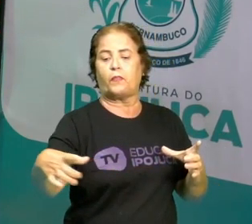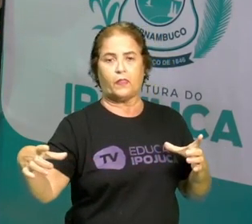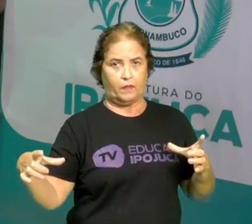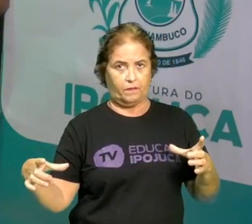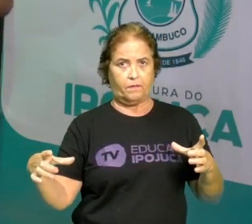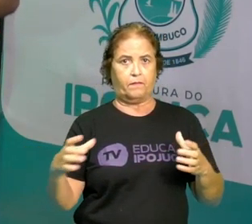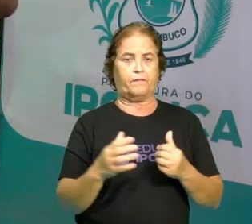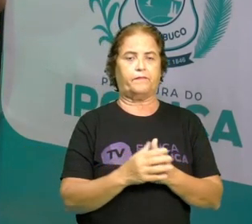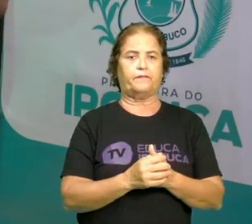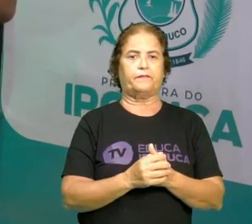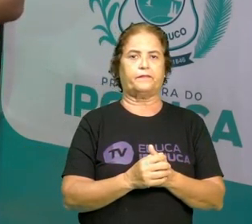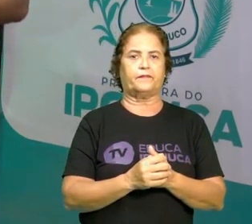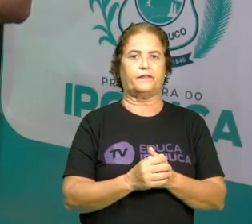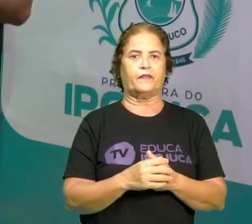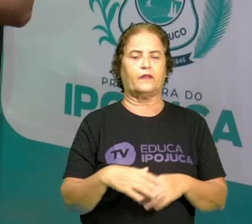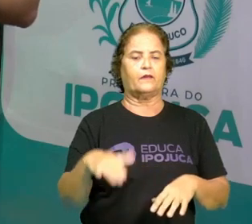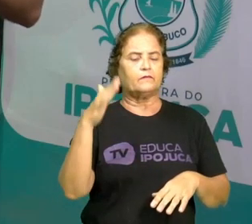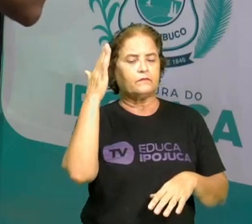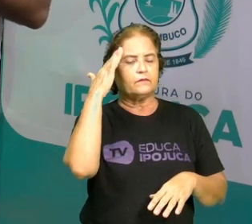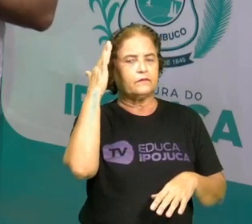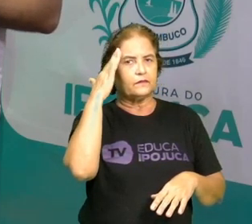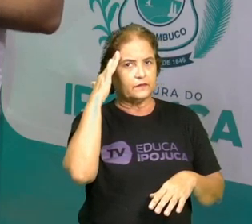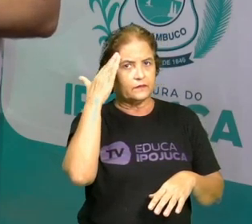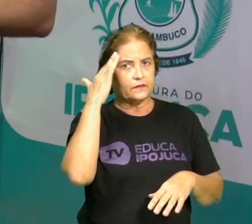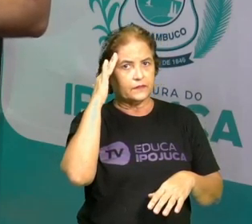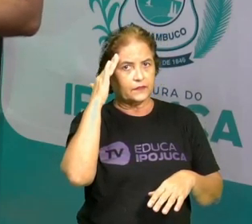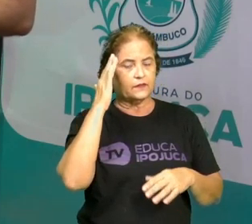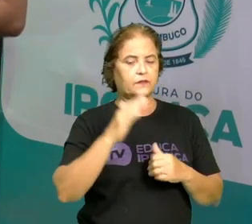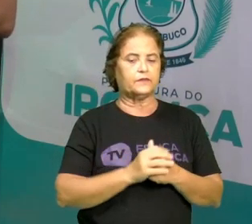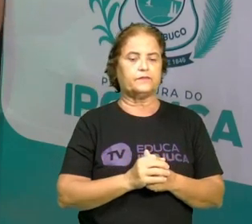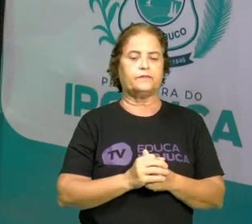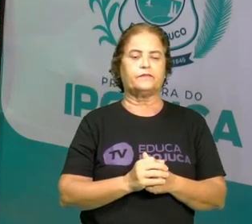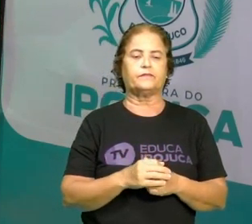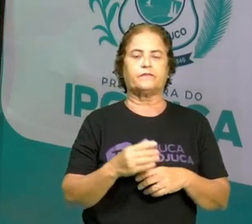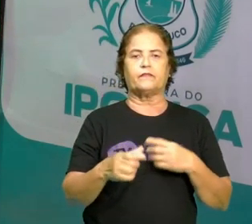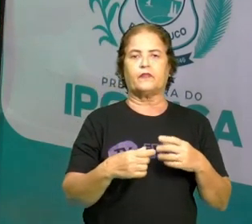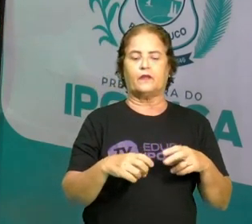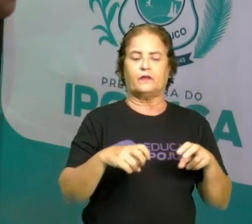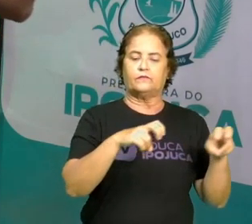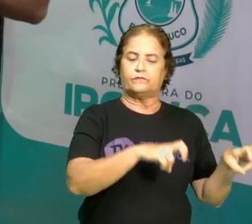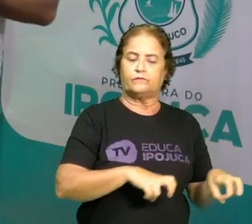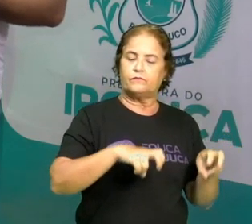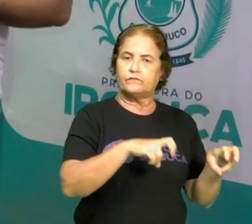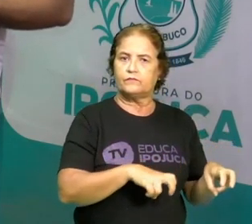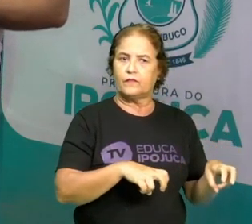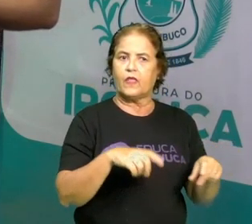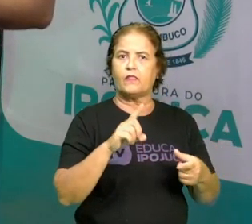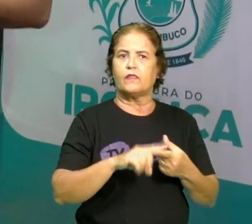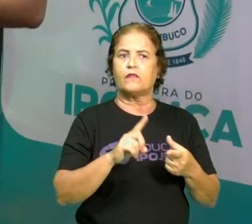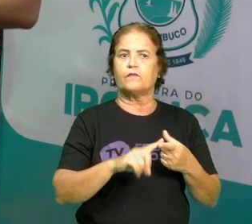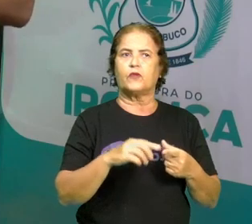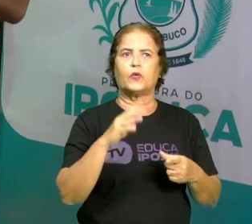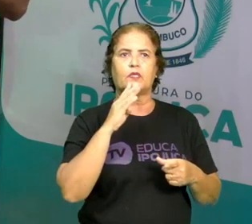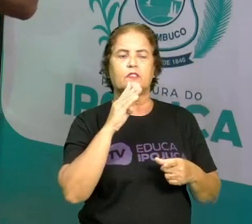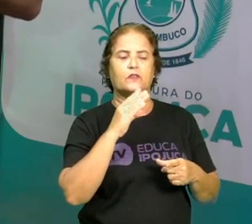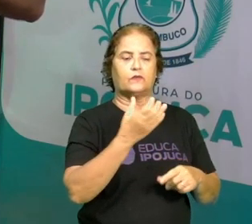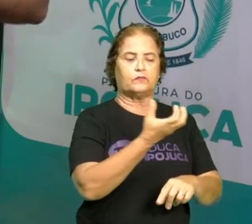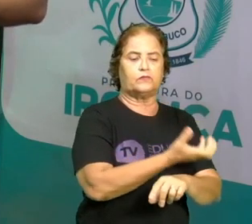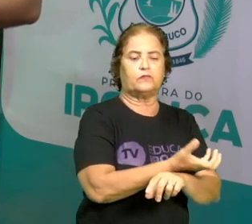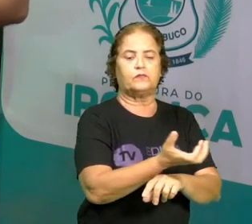quintais. Vamos entender a respeito dessa zona rural, que também é chamada de campo. As pessoas vivem